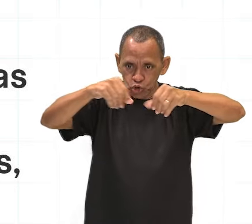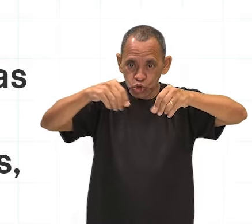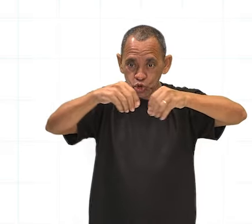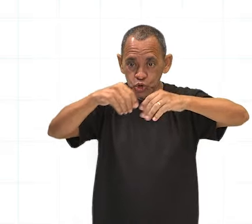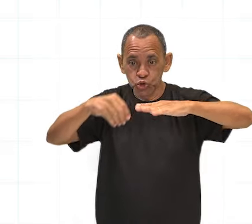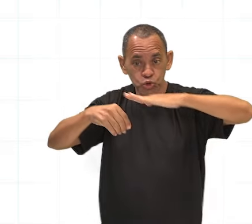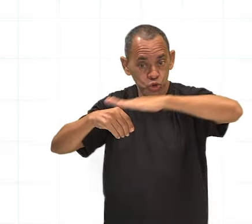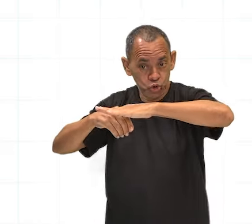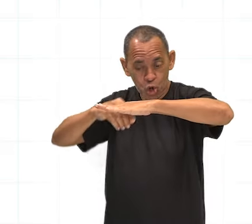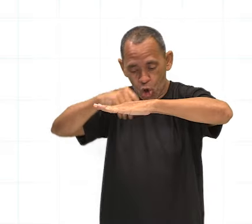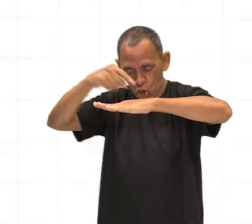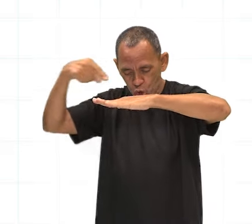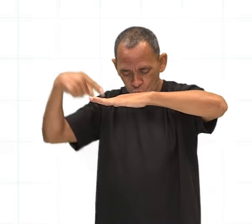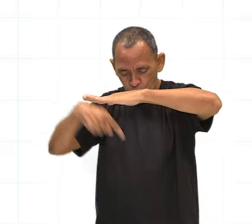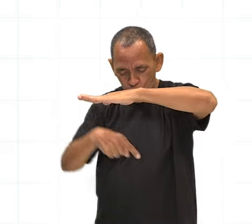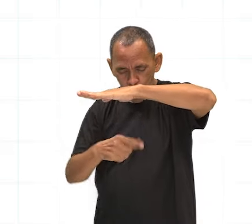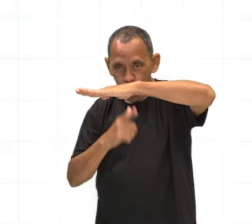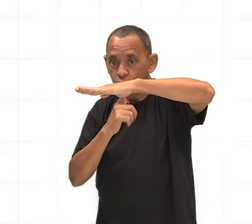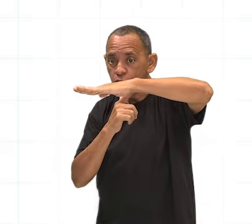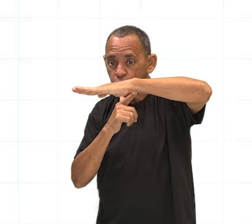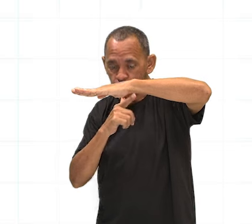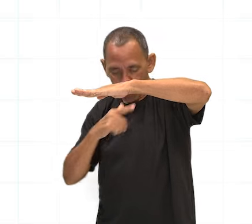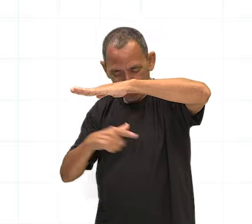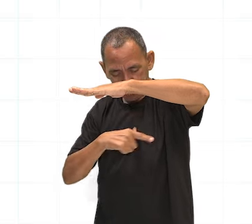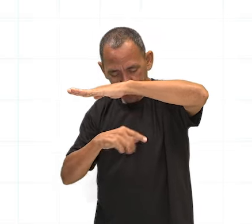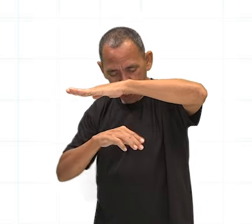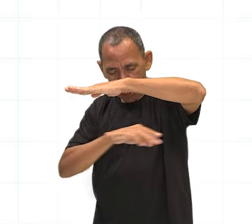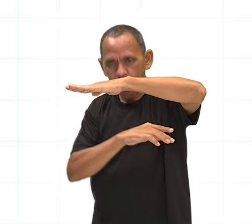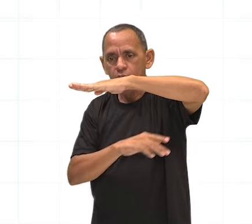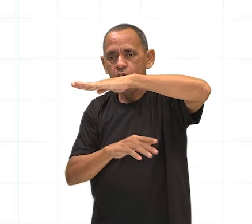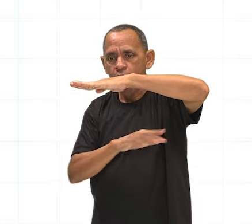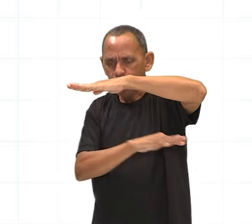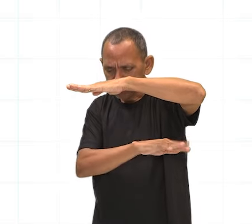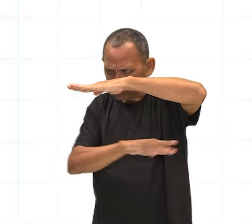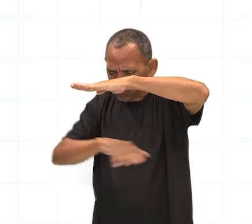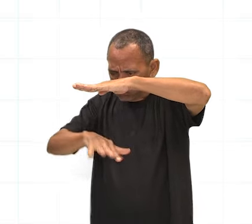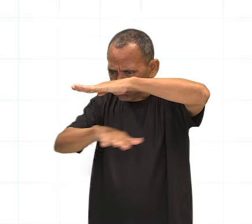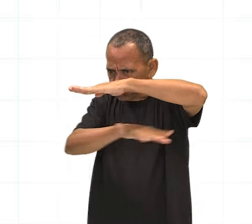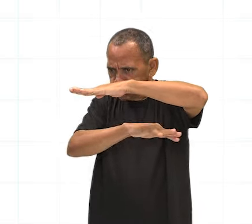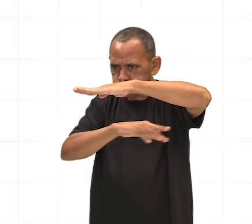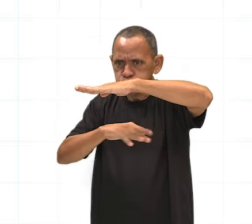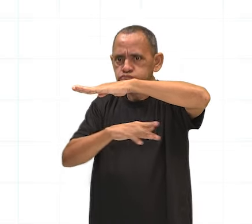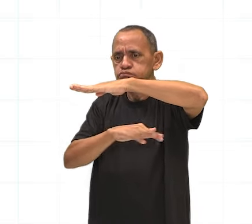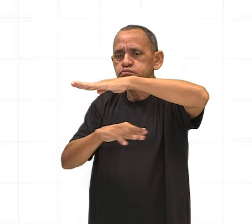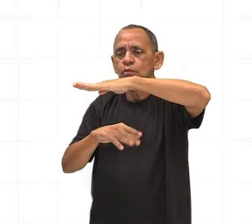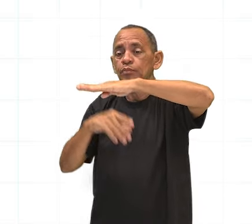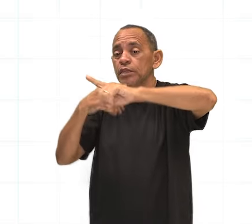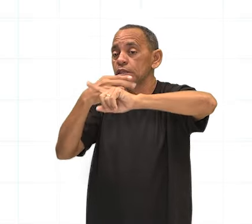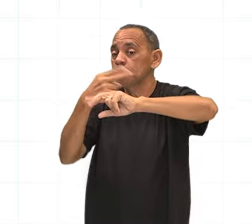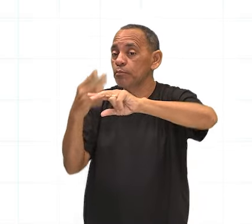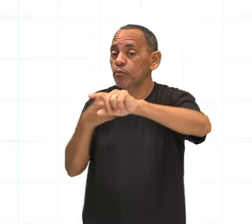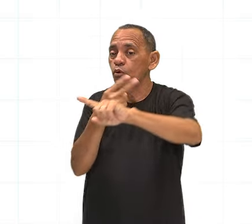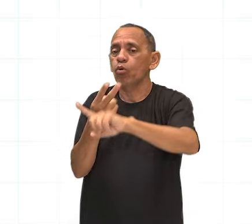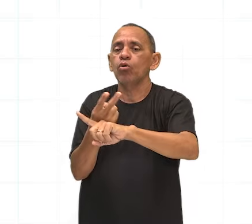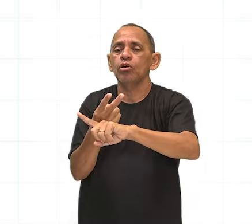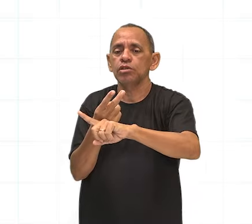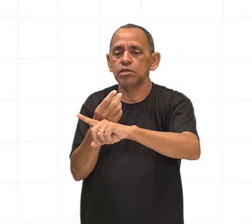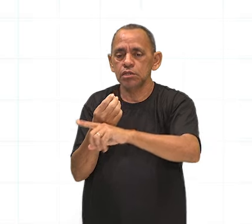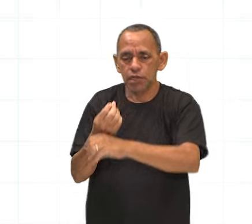absorver do meio, né, e vai injetar na atmosfera sob a forma de vapor de água, ou seja, é um